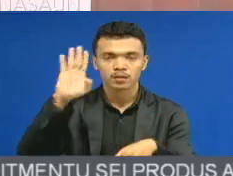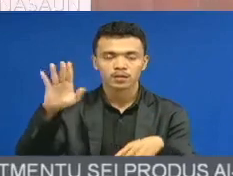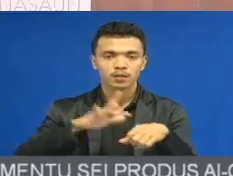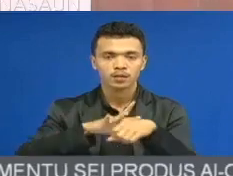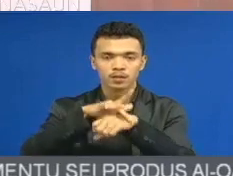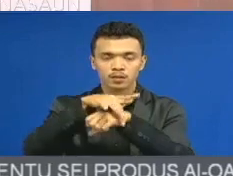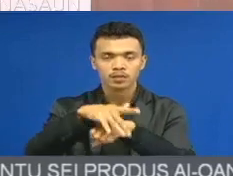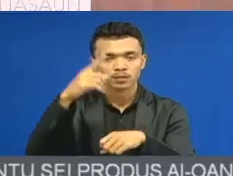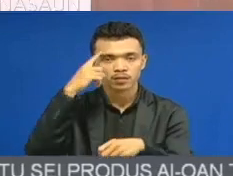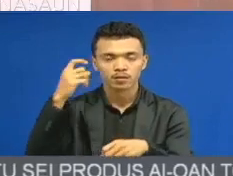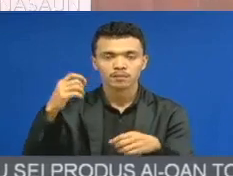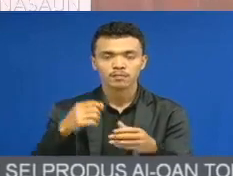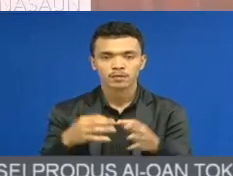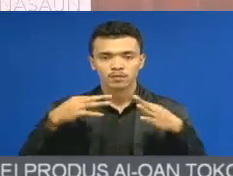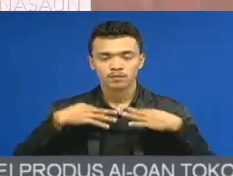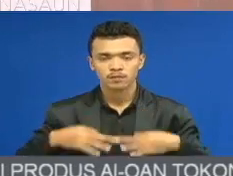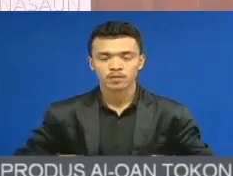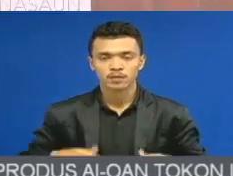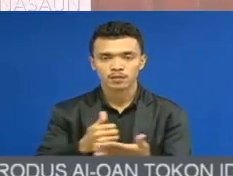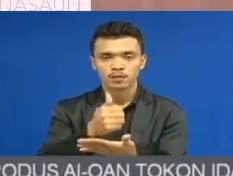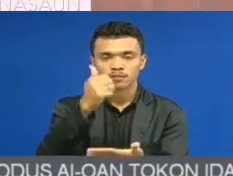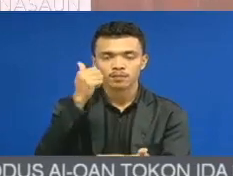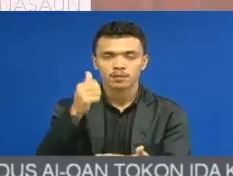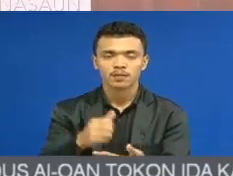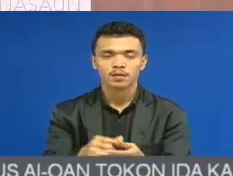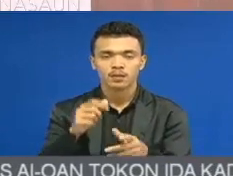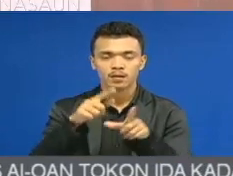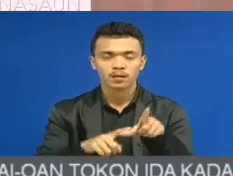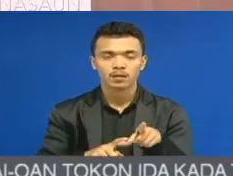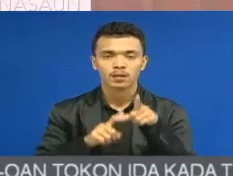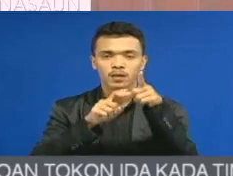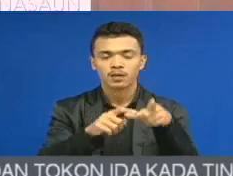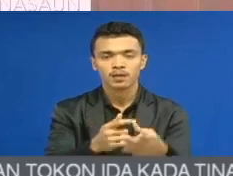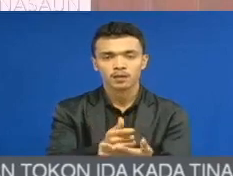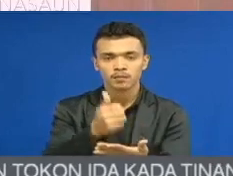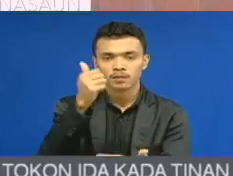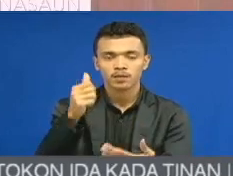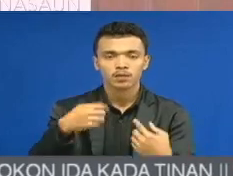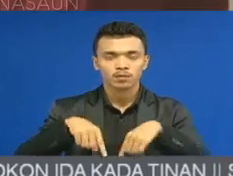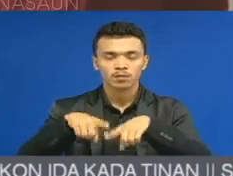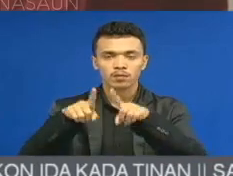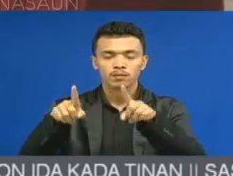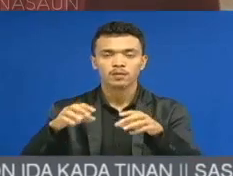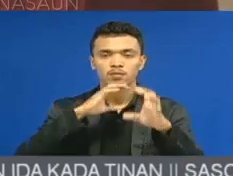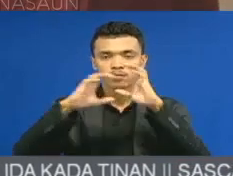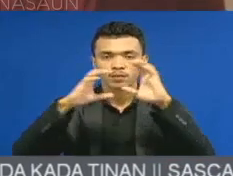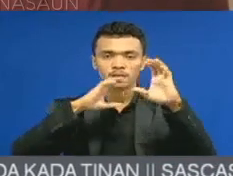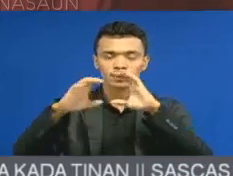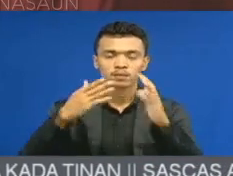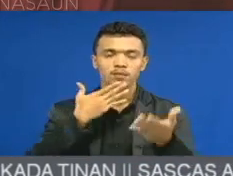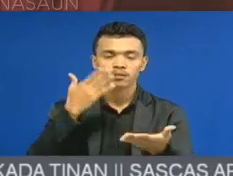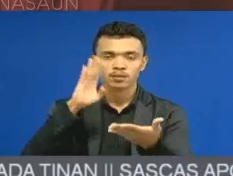kuliah kor tambadit fisik liu sira tes pusap halai liu depois sirne fisik ne diak sira ba mai be komunikasaun la diak.